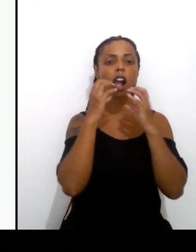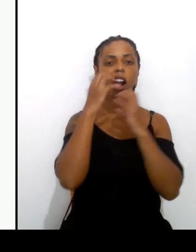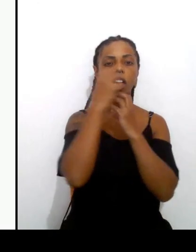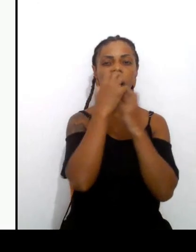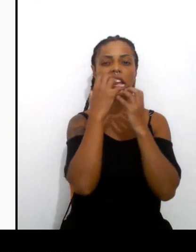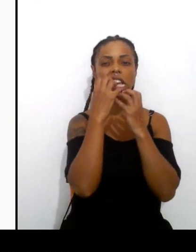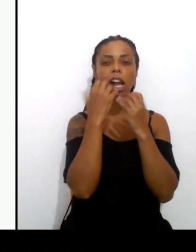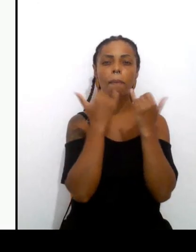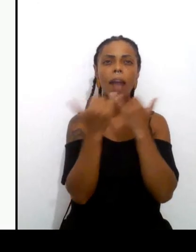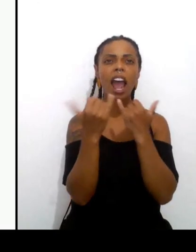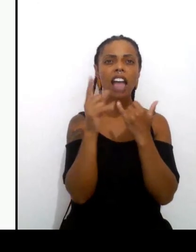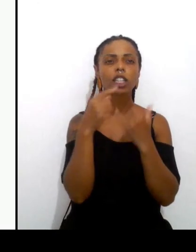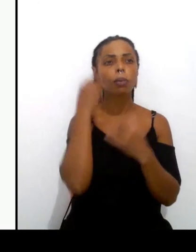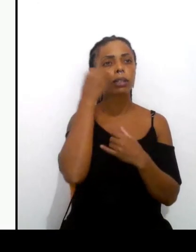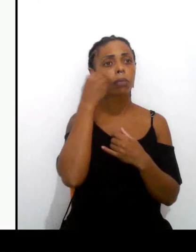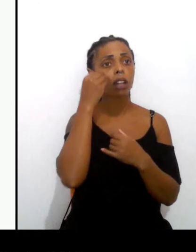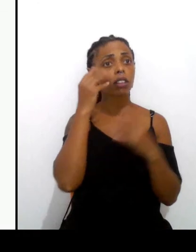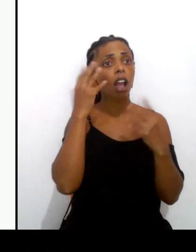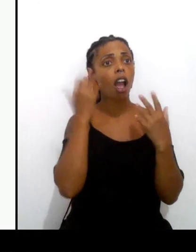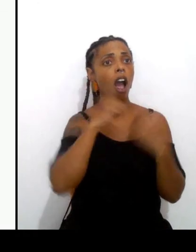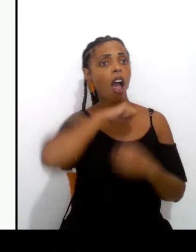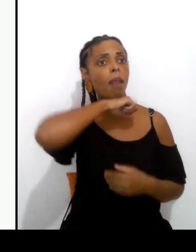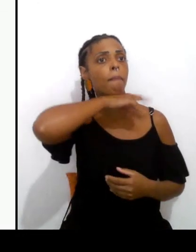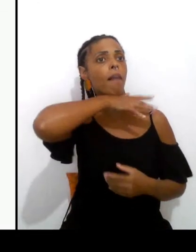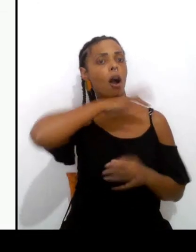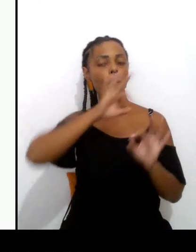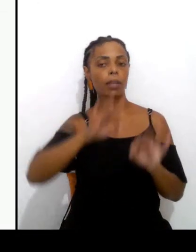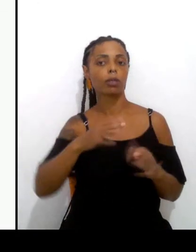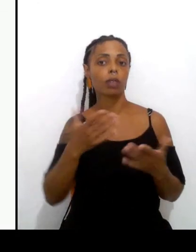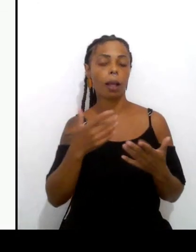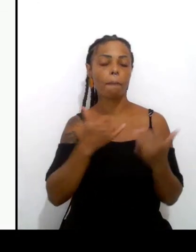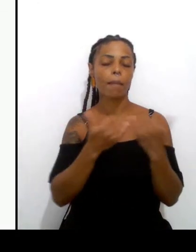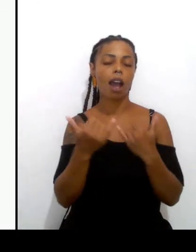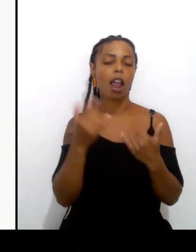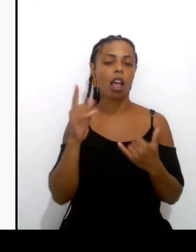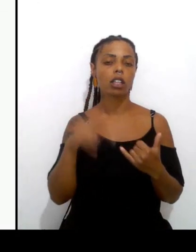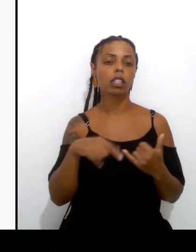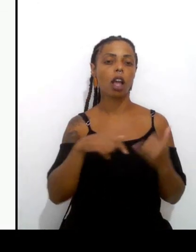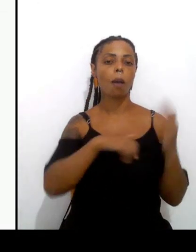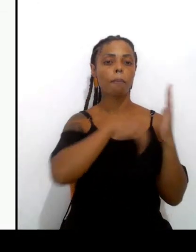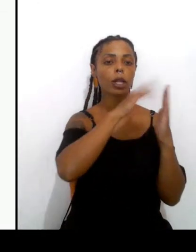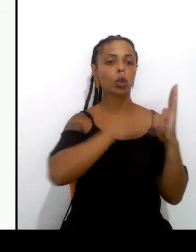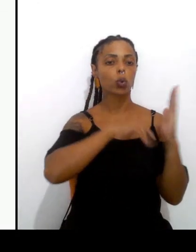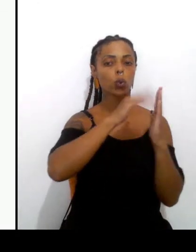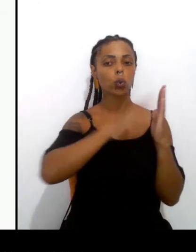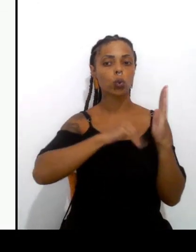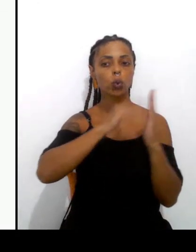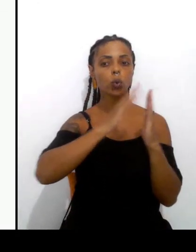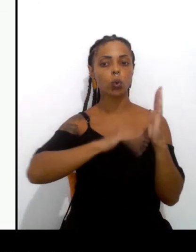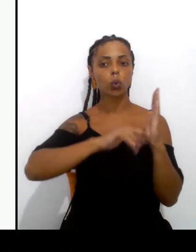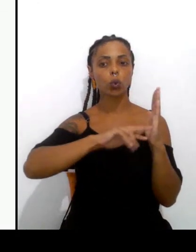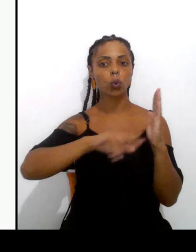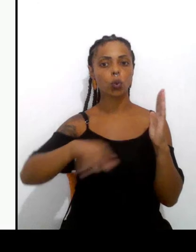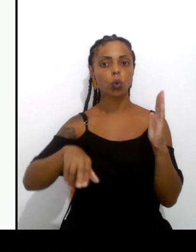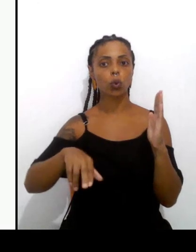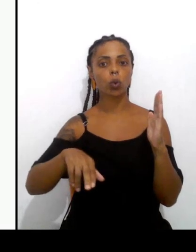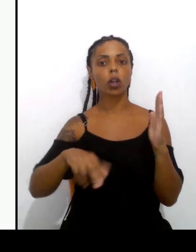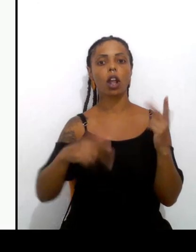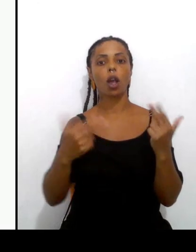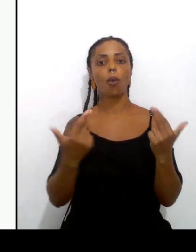isso aparece em pinturas como o estudo sobre